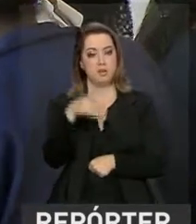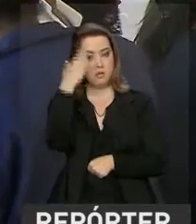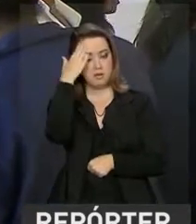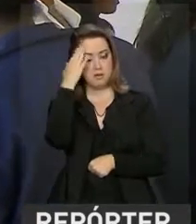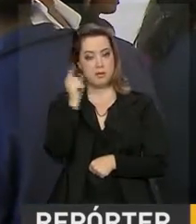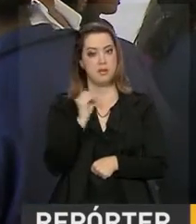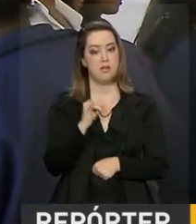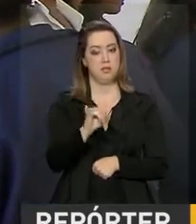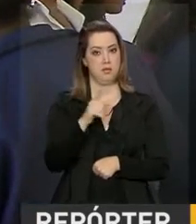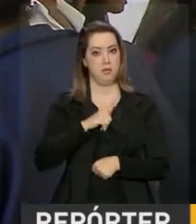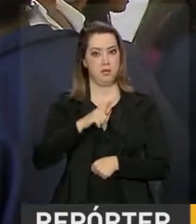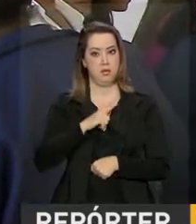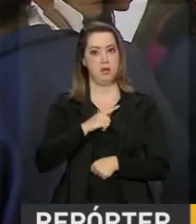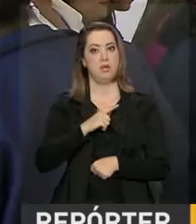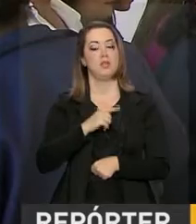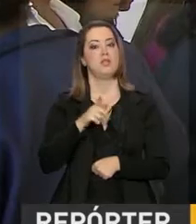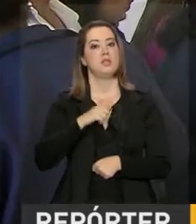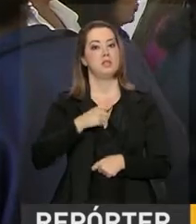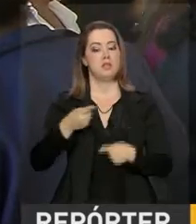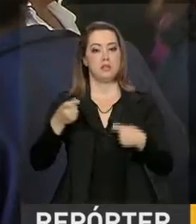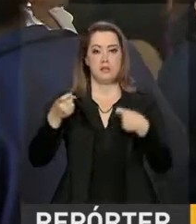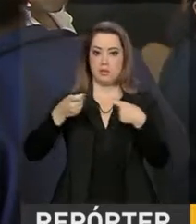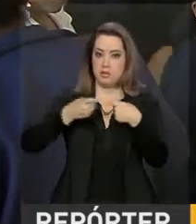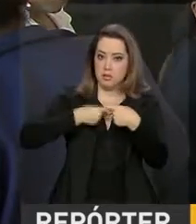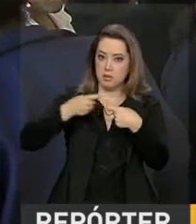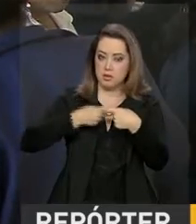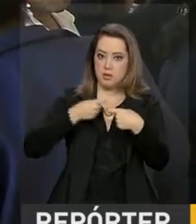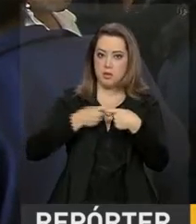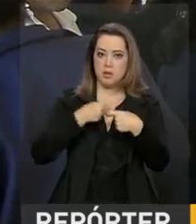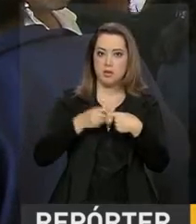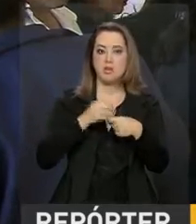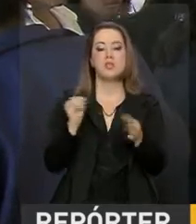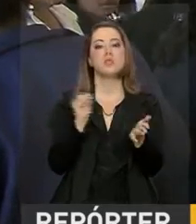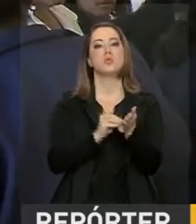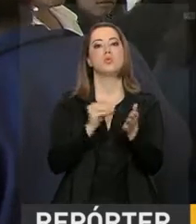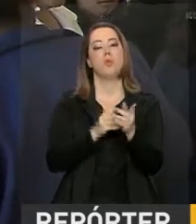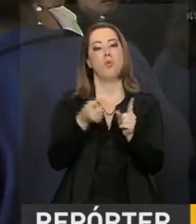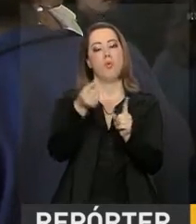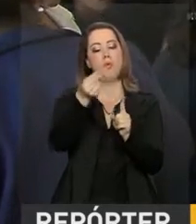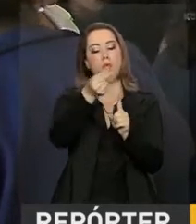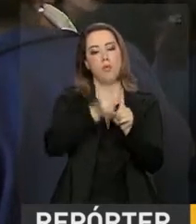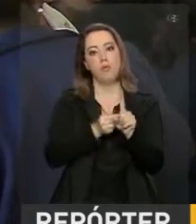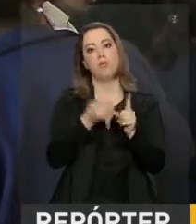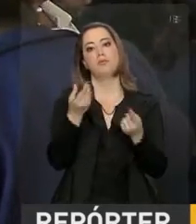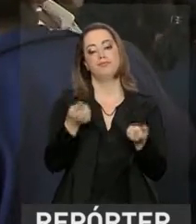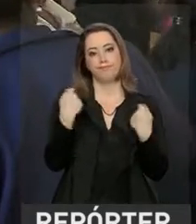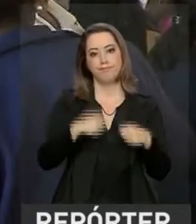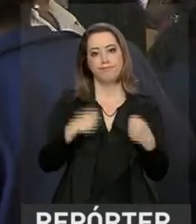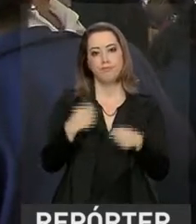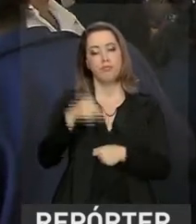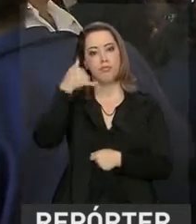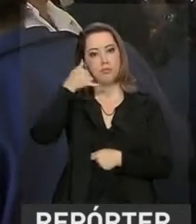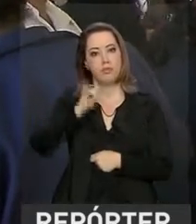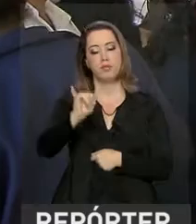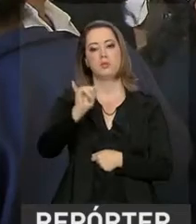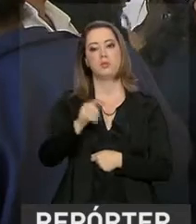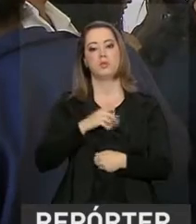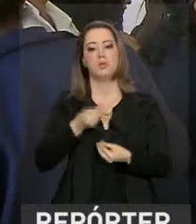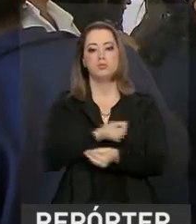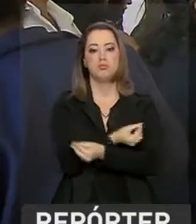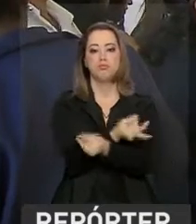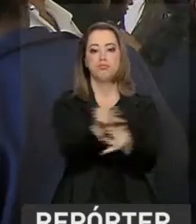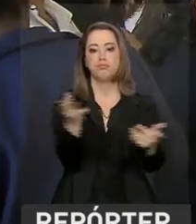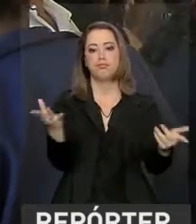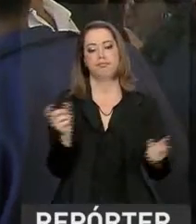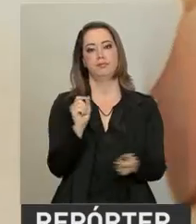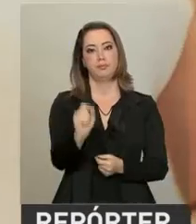por meio do sexo desprotegido. Por isso, além de ofertar o teste rápido, a campanha está distribuindo preservativos de graça